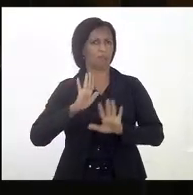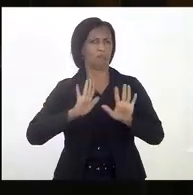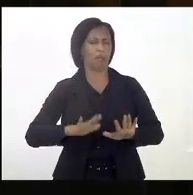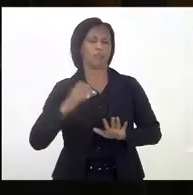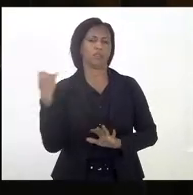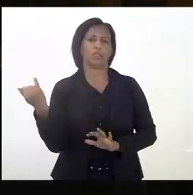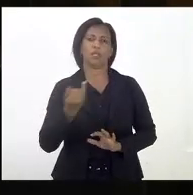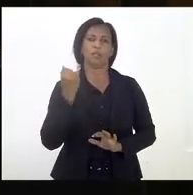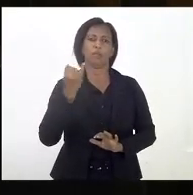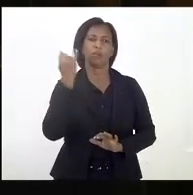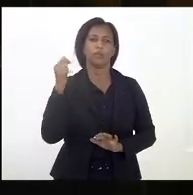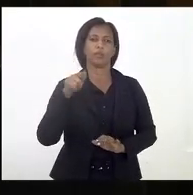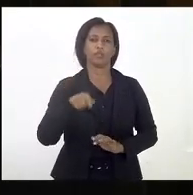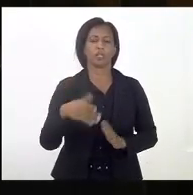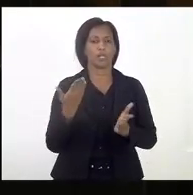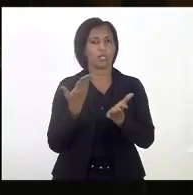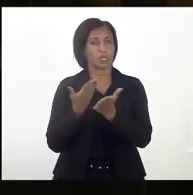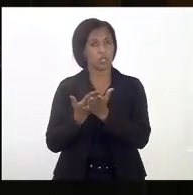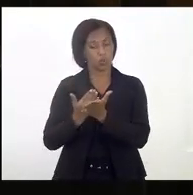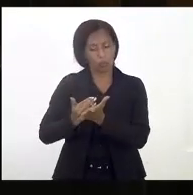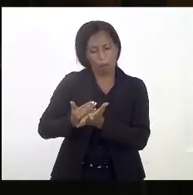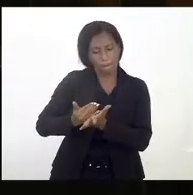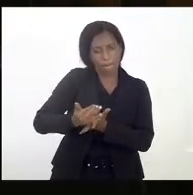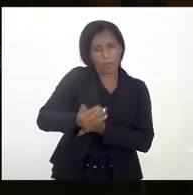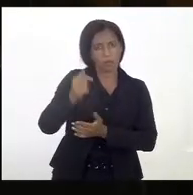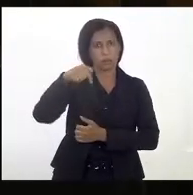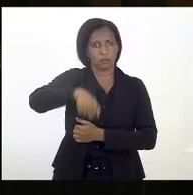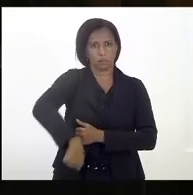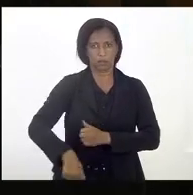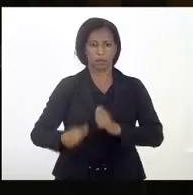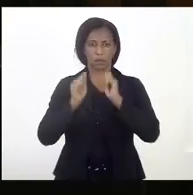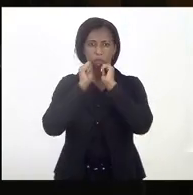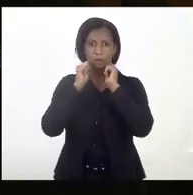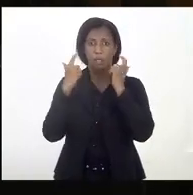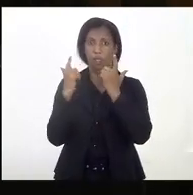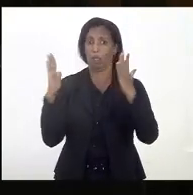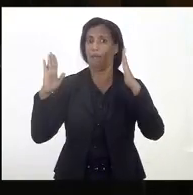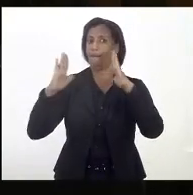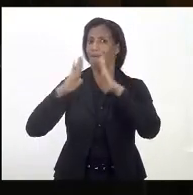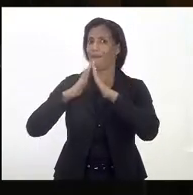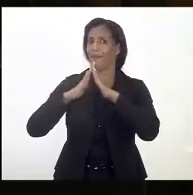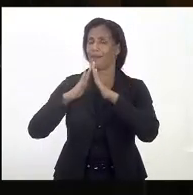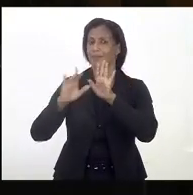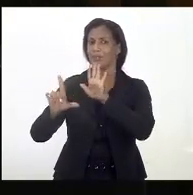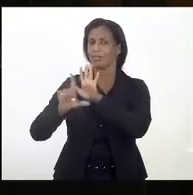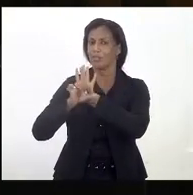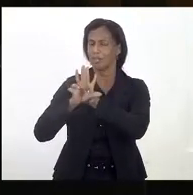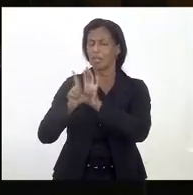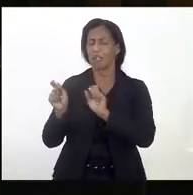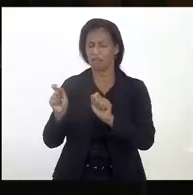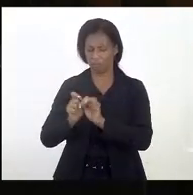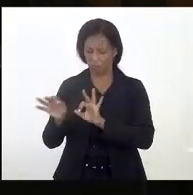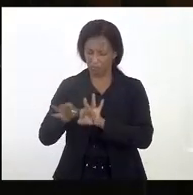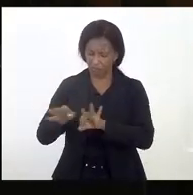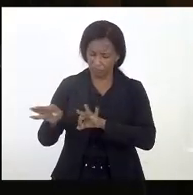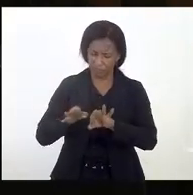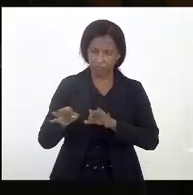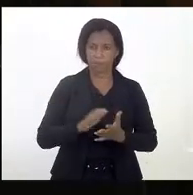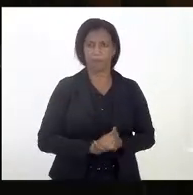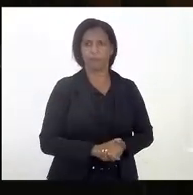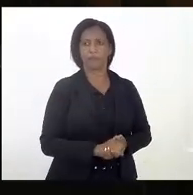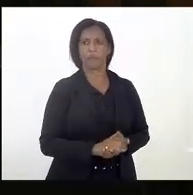que esse estudo parte aqui da Assembleia Legislativa que a casa de leite e faremos isso faremos esse enfrentamento